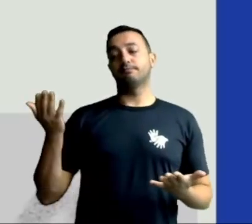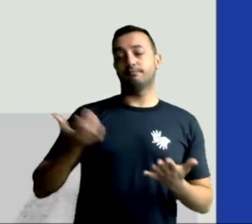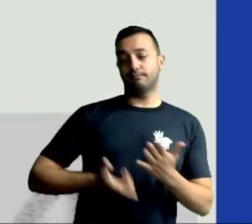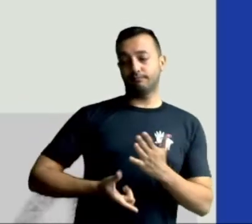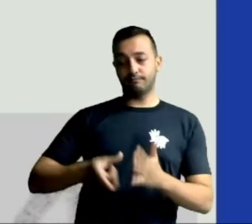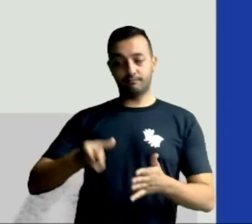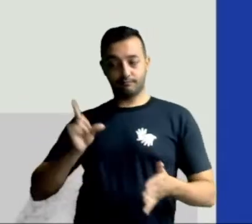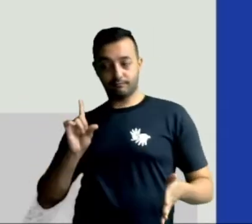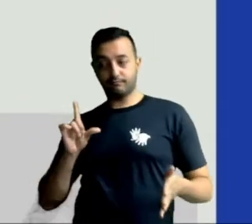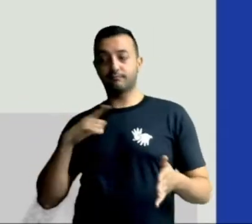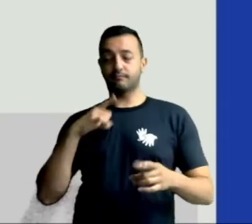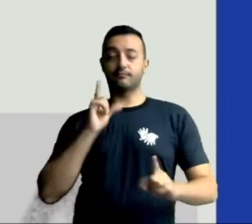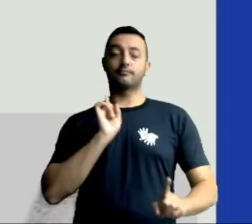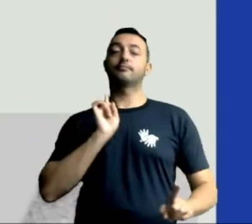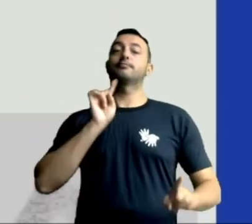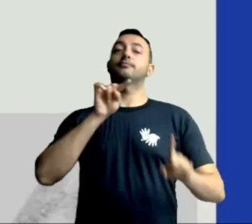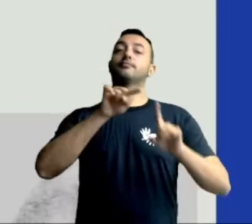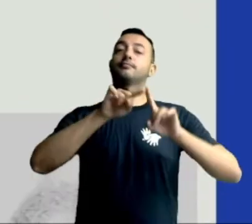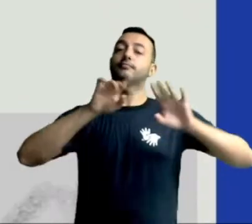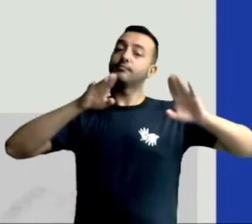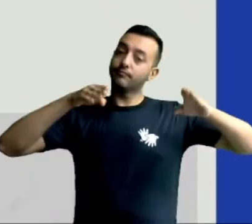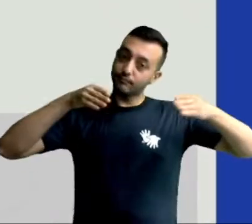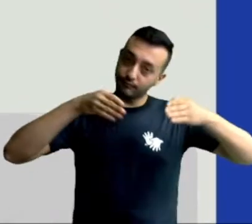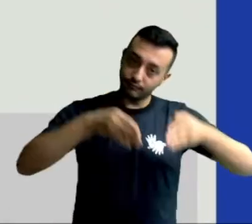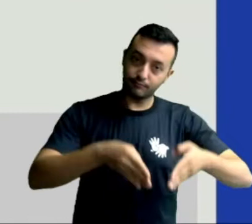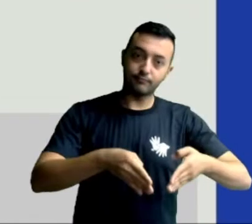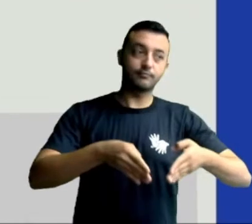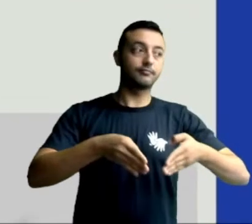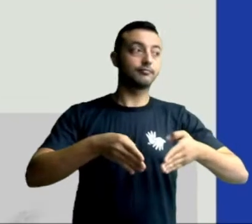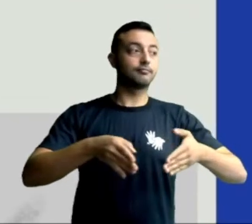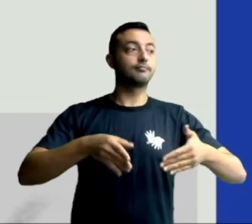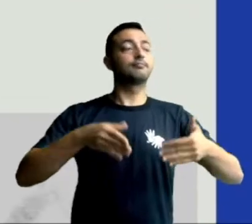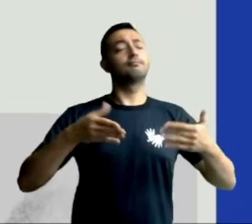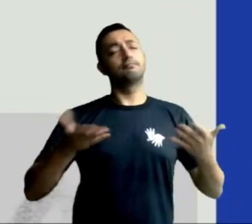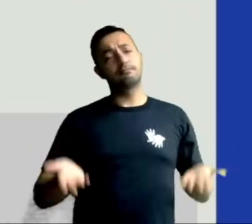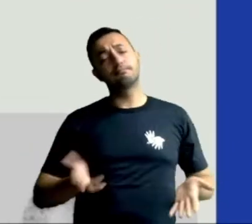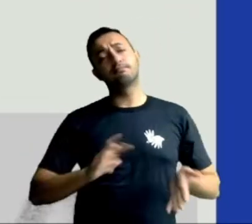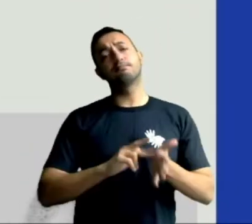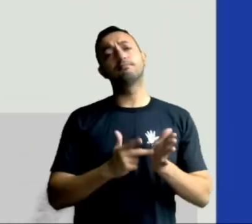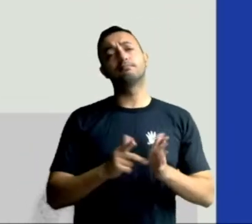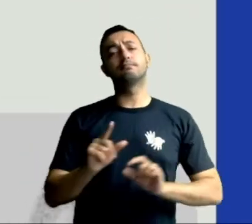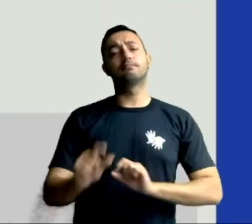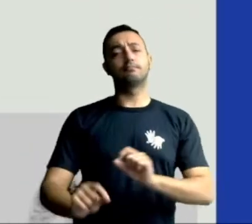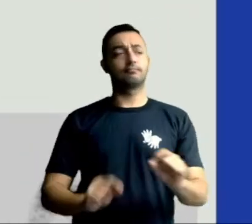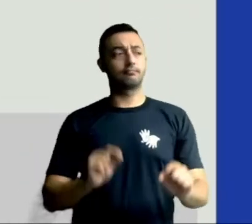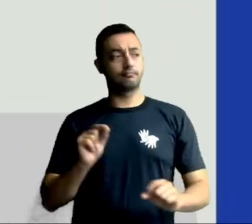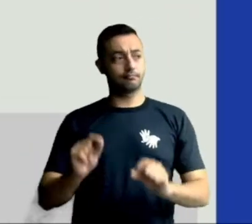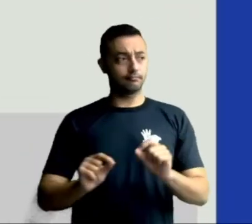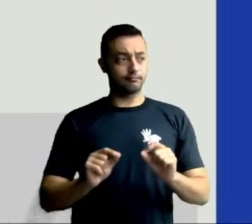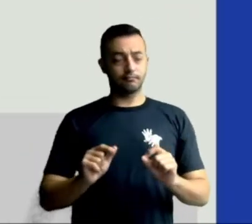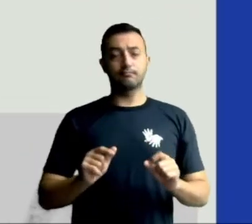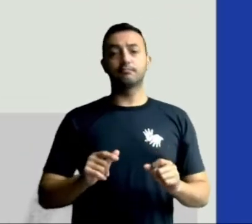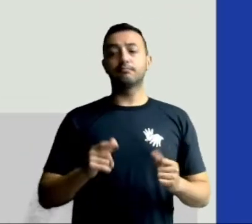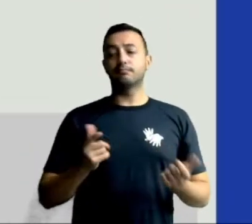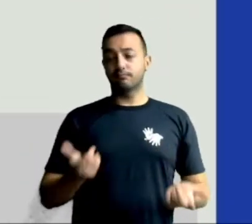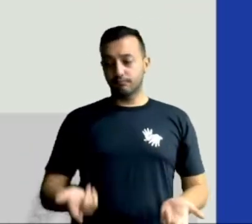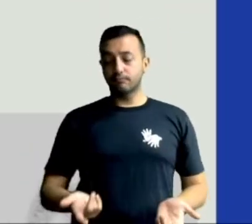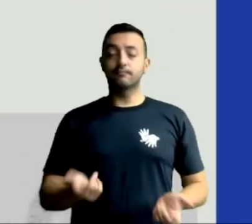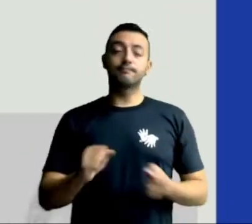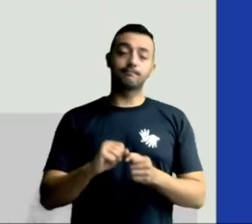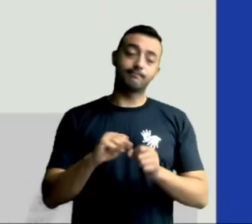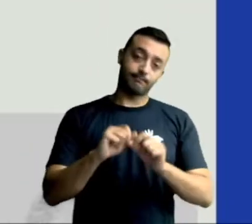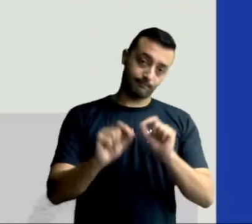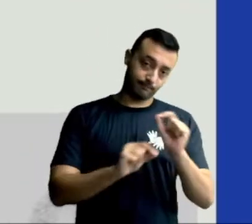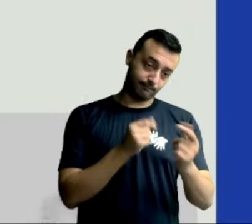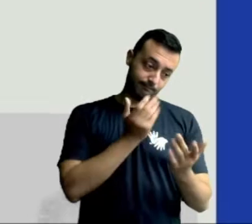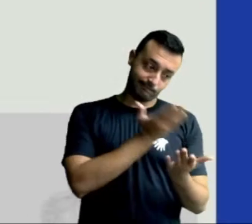temos as finalidades específicas. E o que quer dizer isso? A gente pratica quando